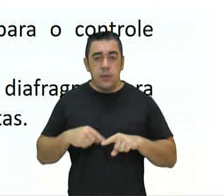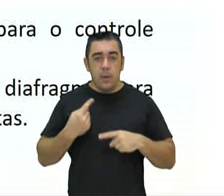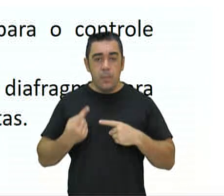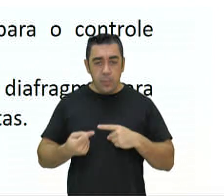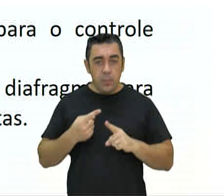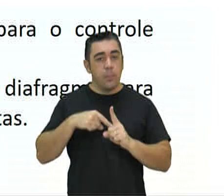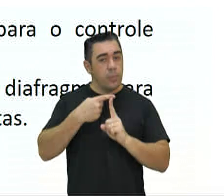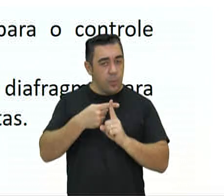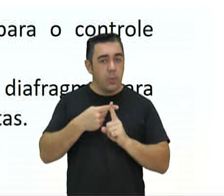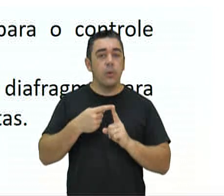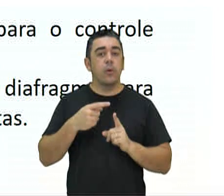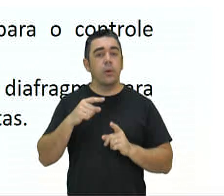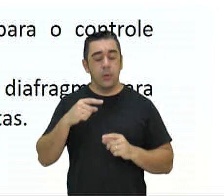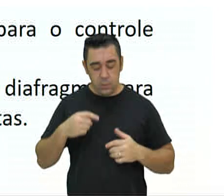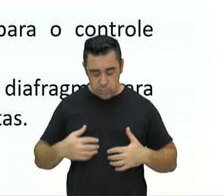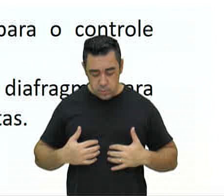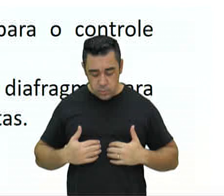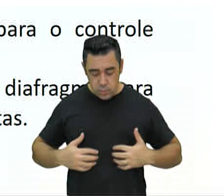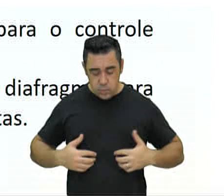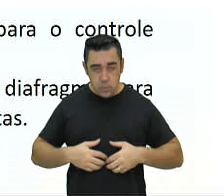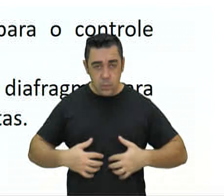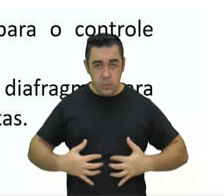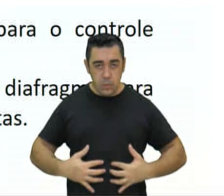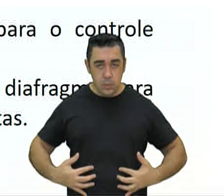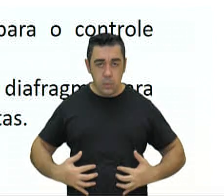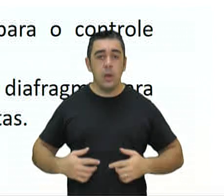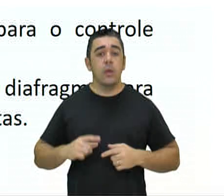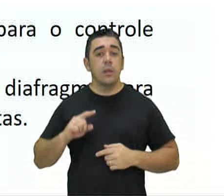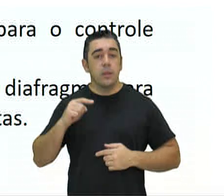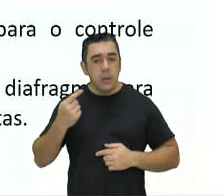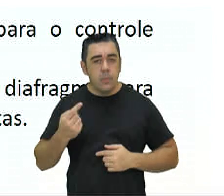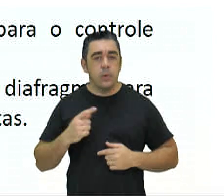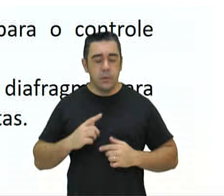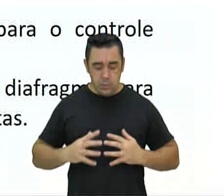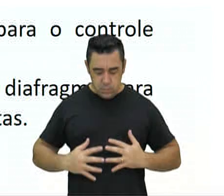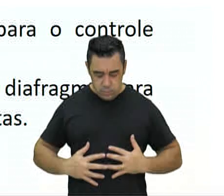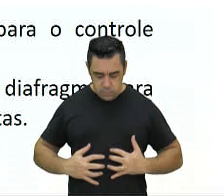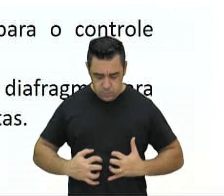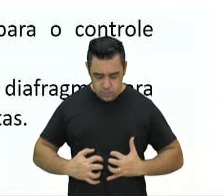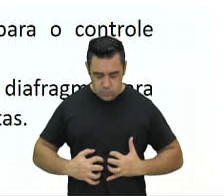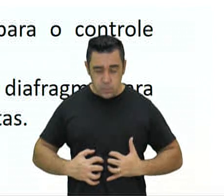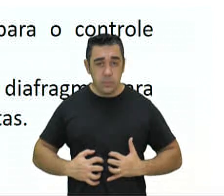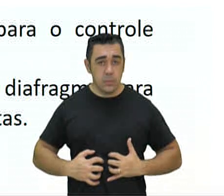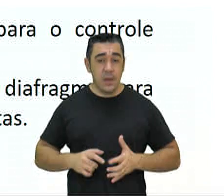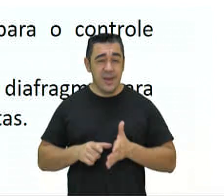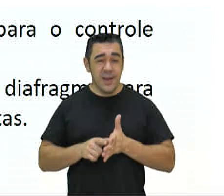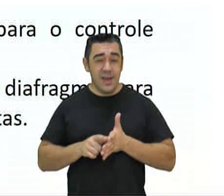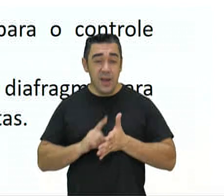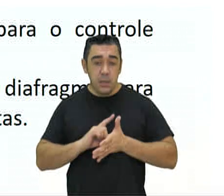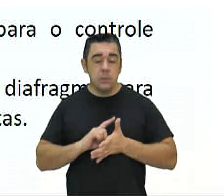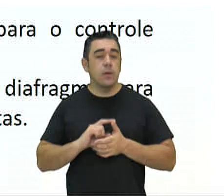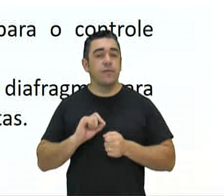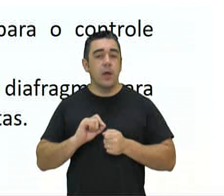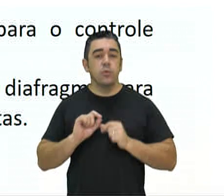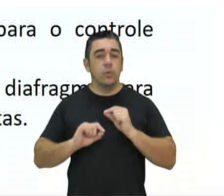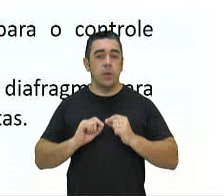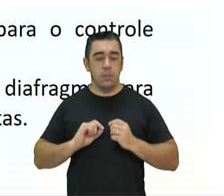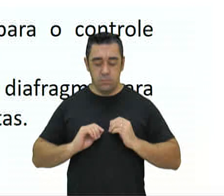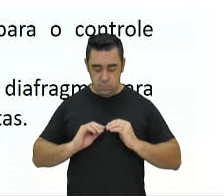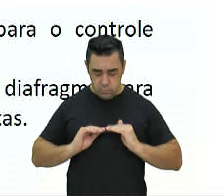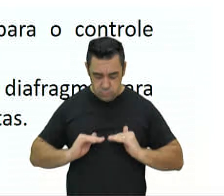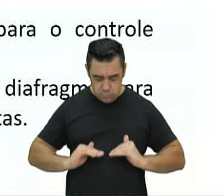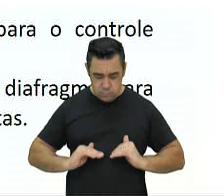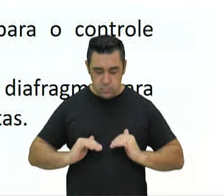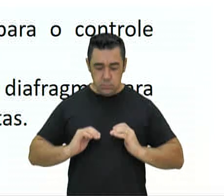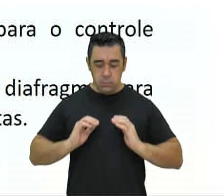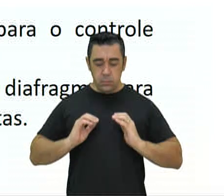parede abdominal. É essencial que isso ocorra dessa forma, pois se a parede abdominal se contrair antes, ela impede que o diafragma desça de forma correta